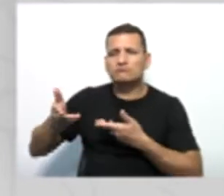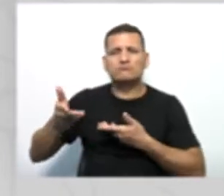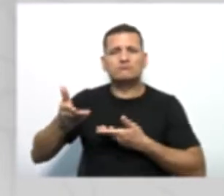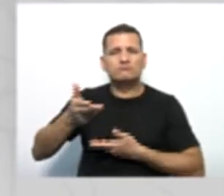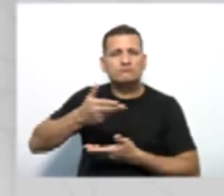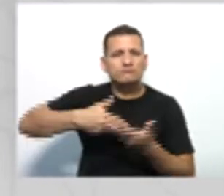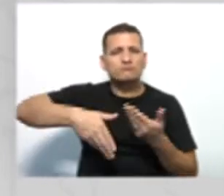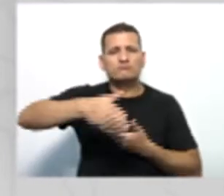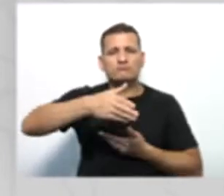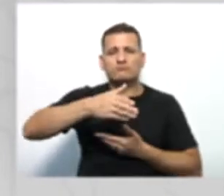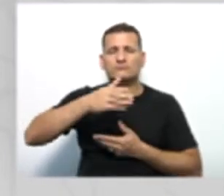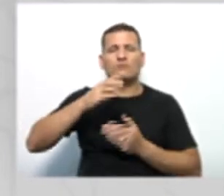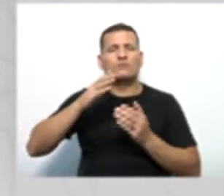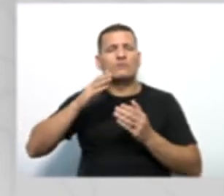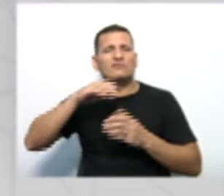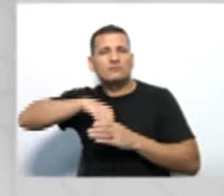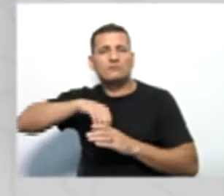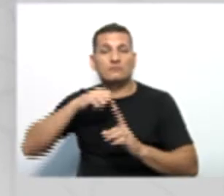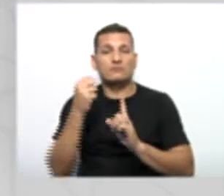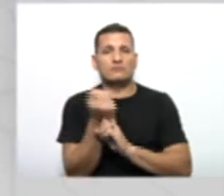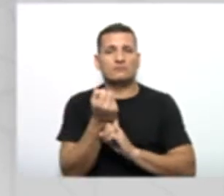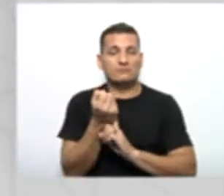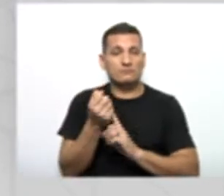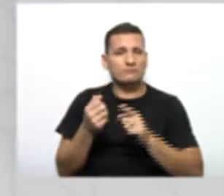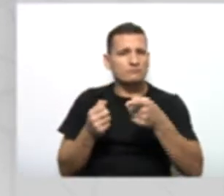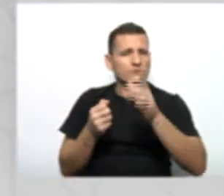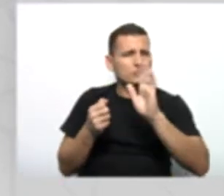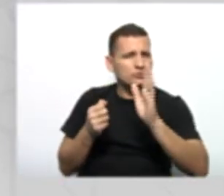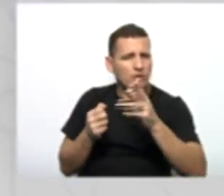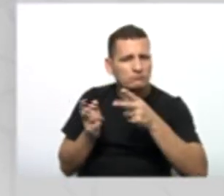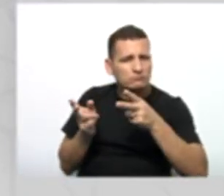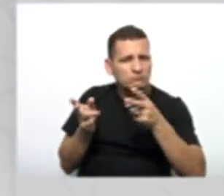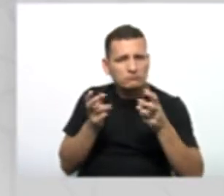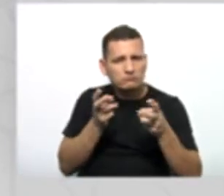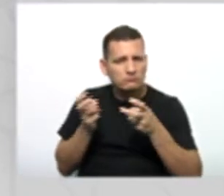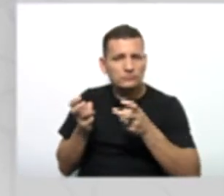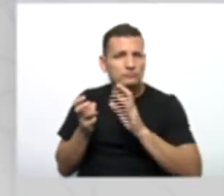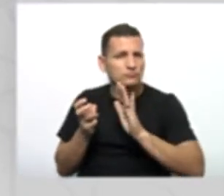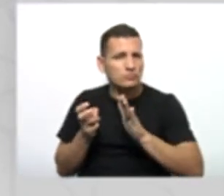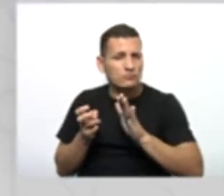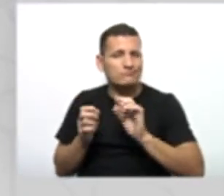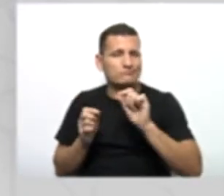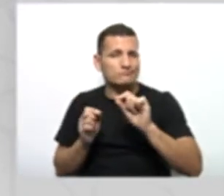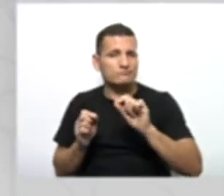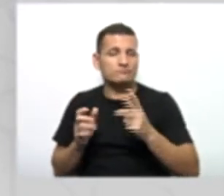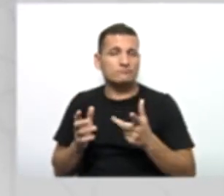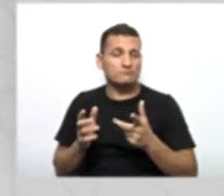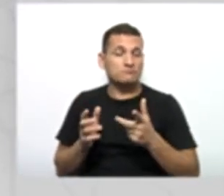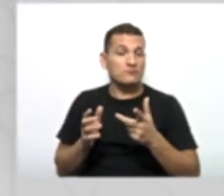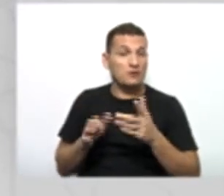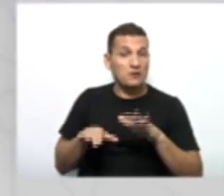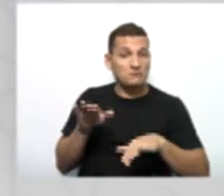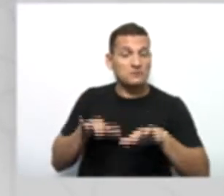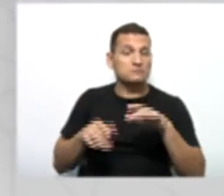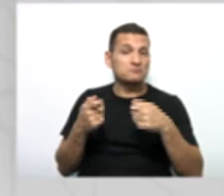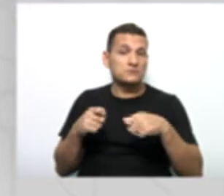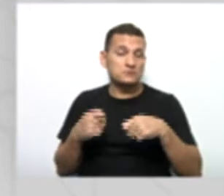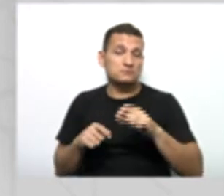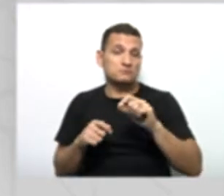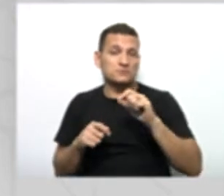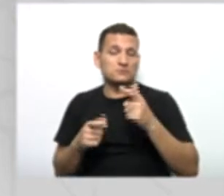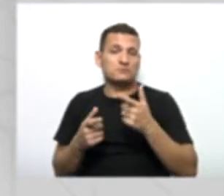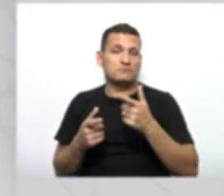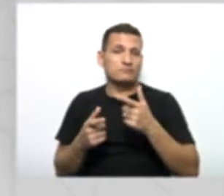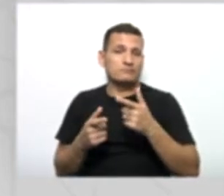portamos em sociedade. Você certamente já observou que, em determinadas situações, é necessário orientação quanto